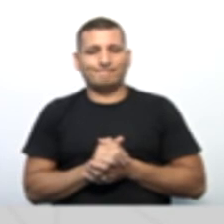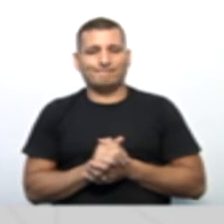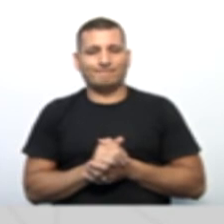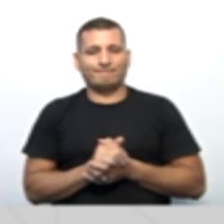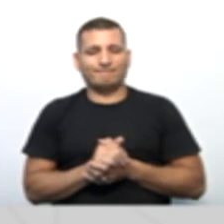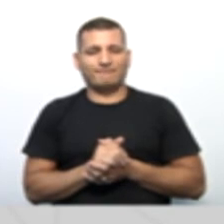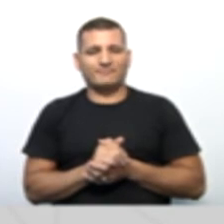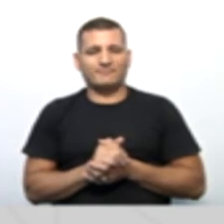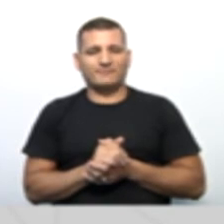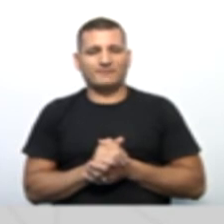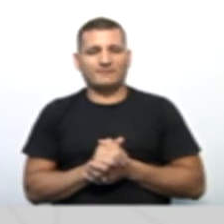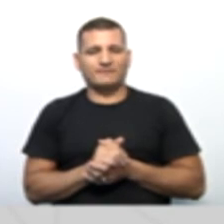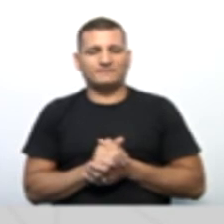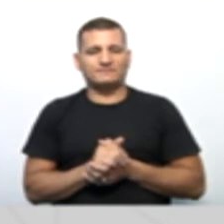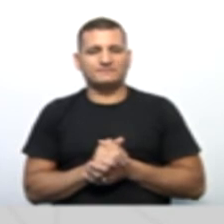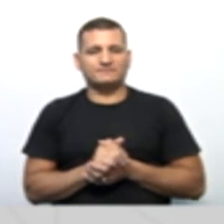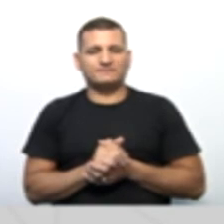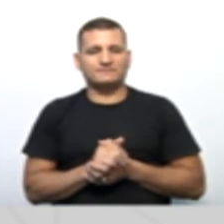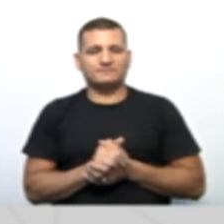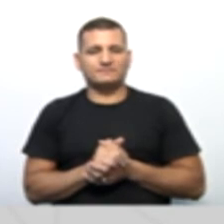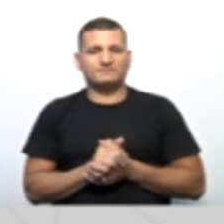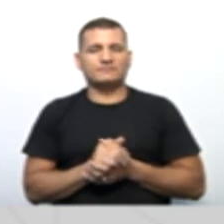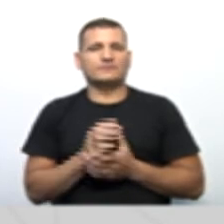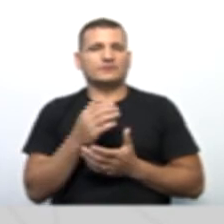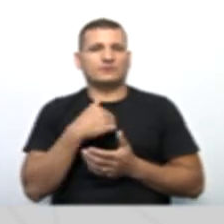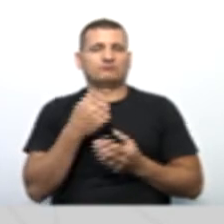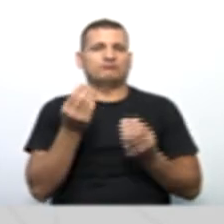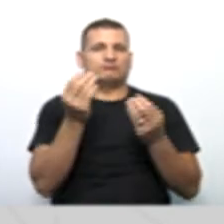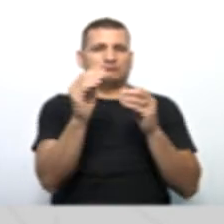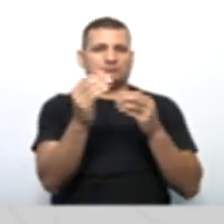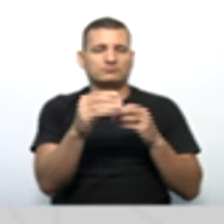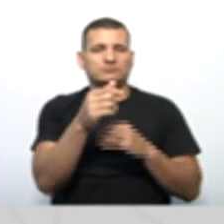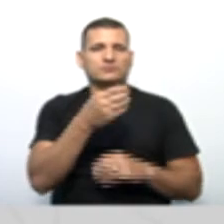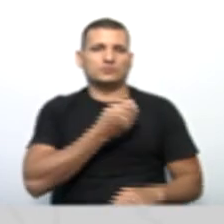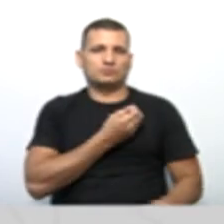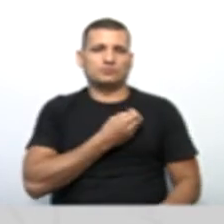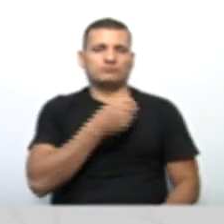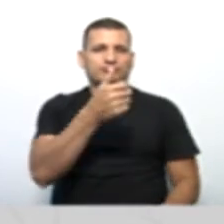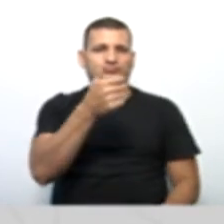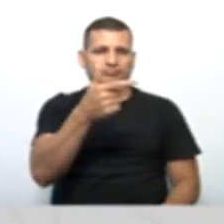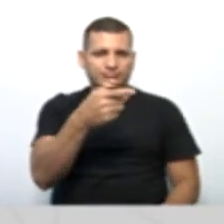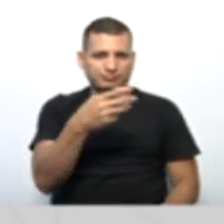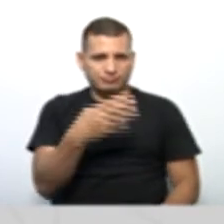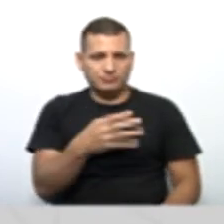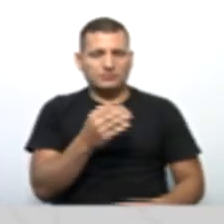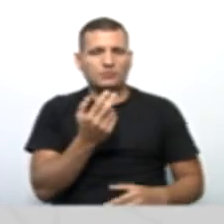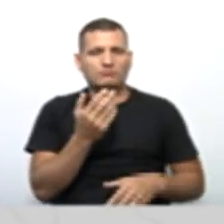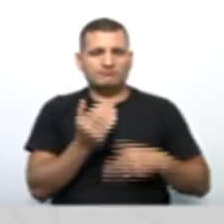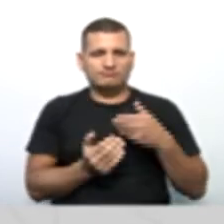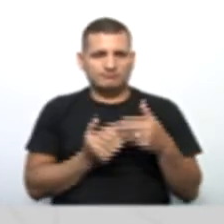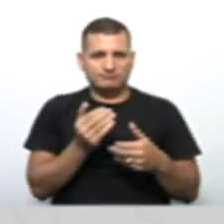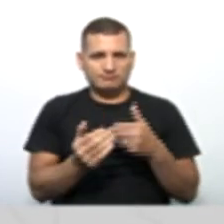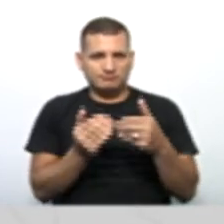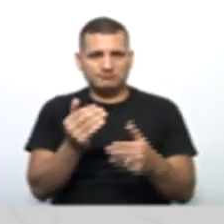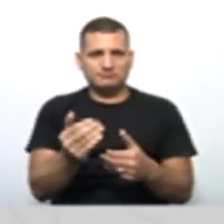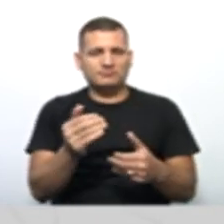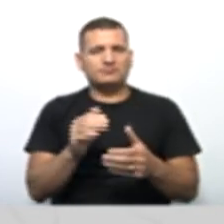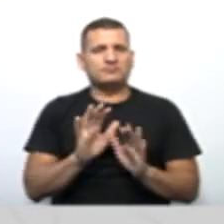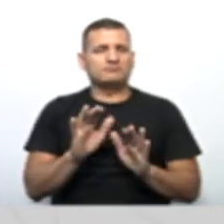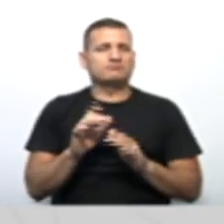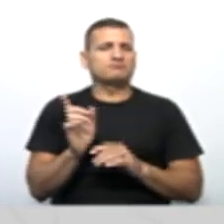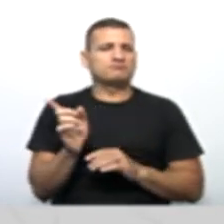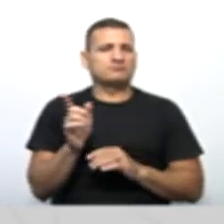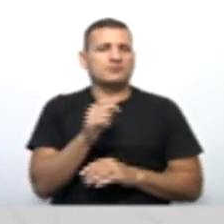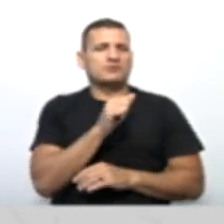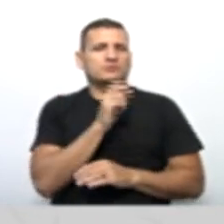pessoal e nós também porque eu não lerei você fazer o tipo passo a passo mas há o texto da aluna